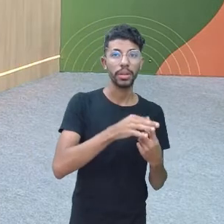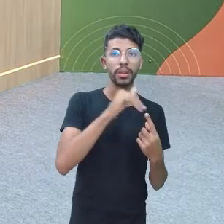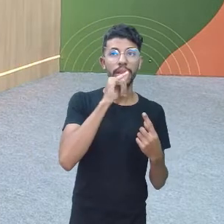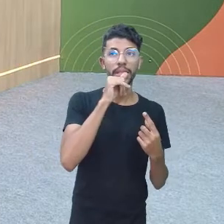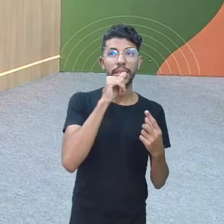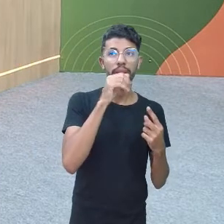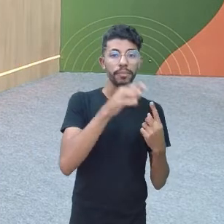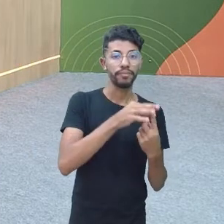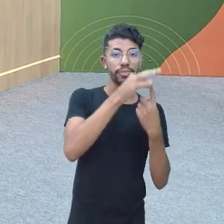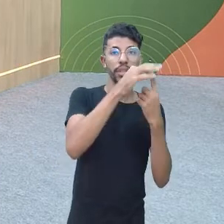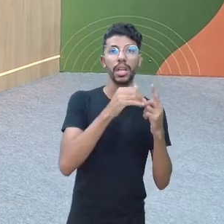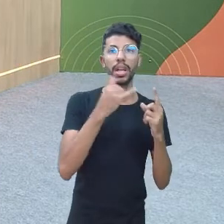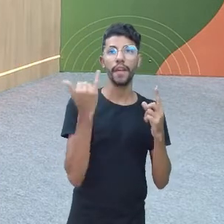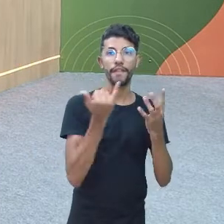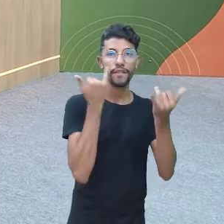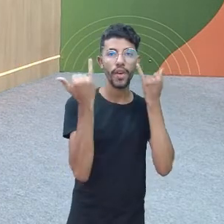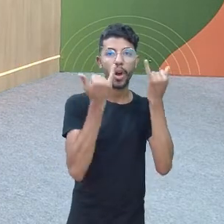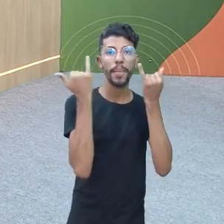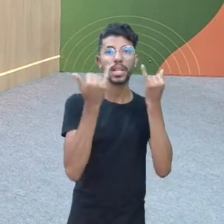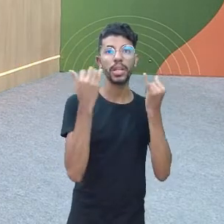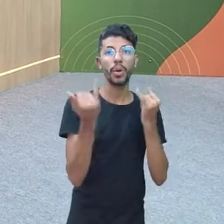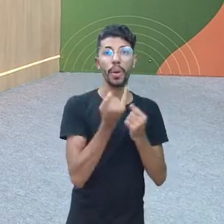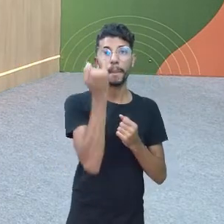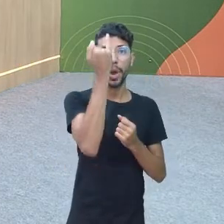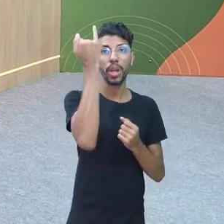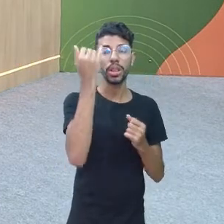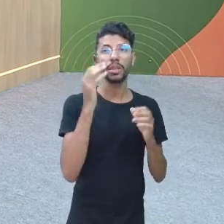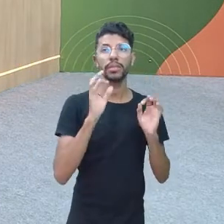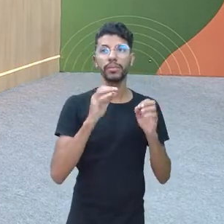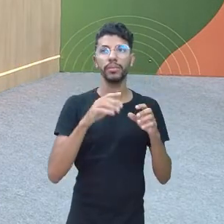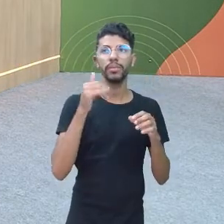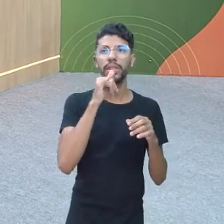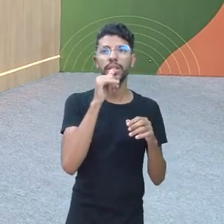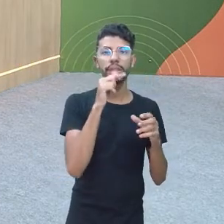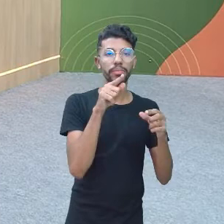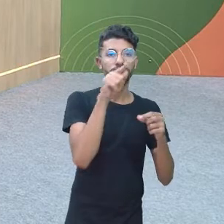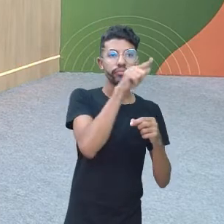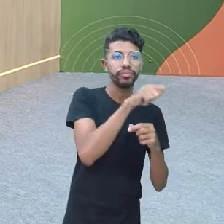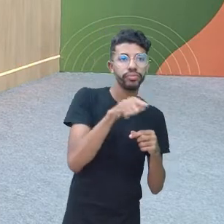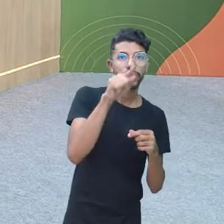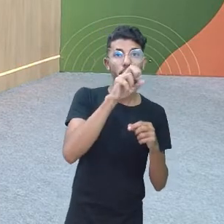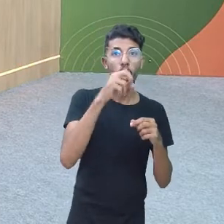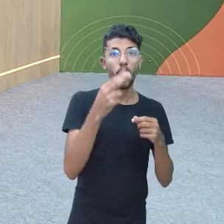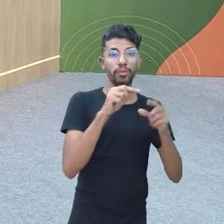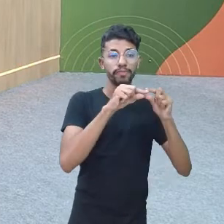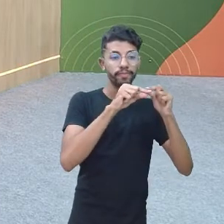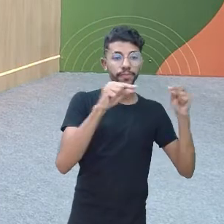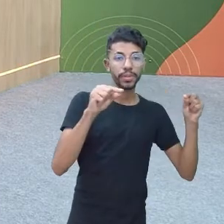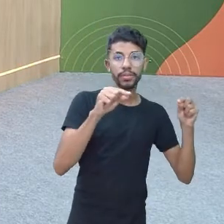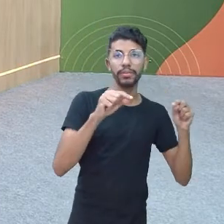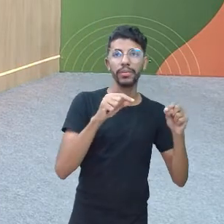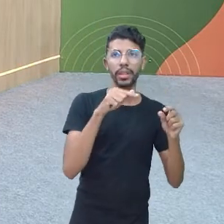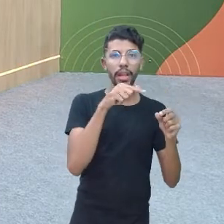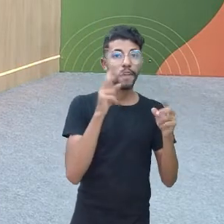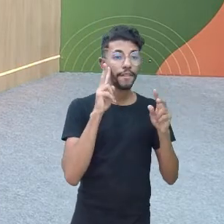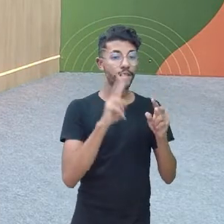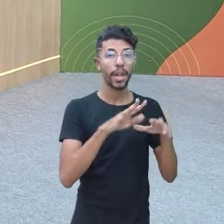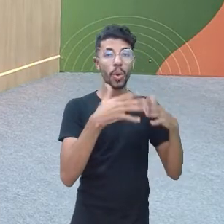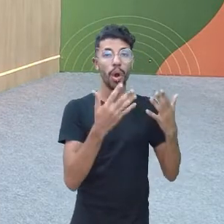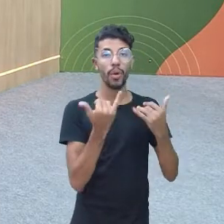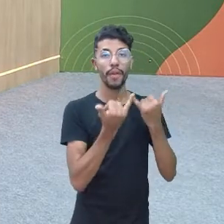importantes. Lá na questão, eu circulei, eu fiz um tracinho, porque dali é que a gente vai tirar quais são